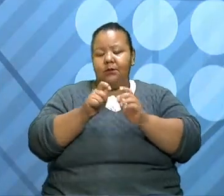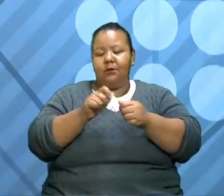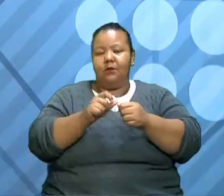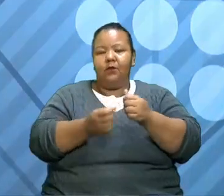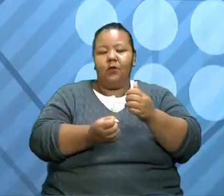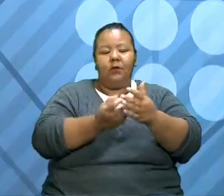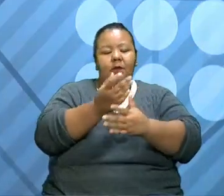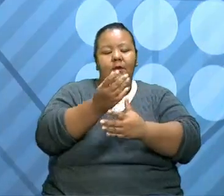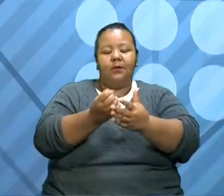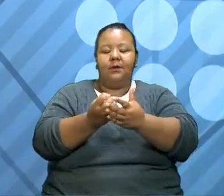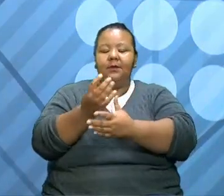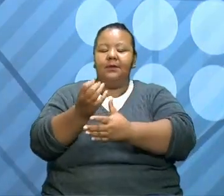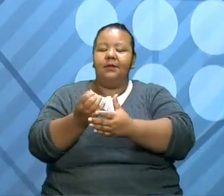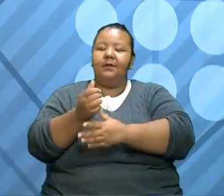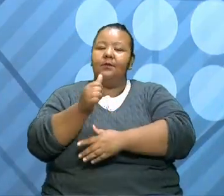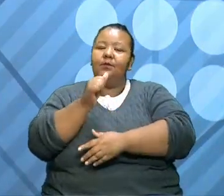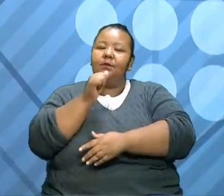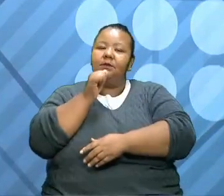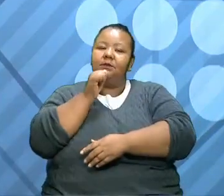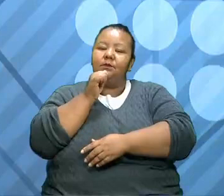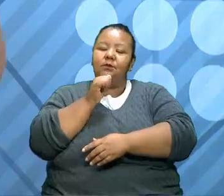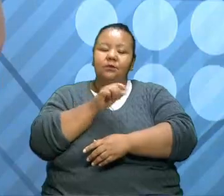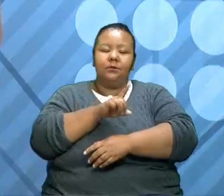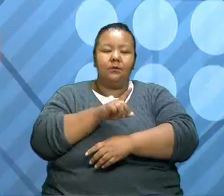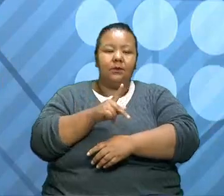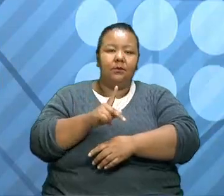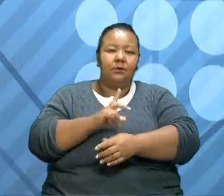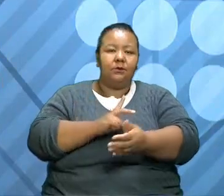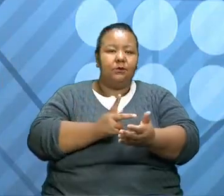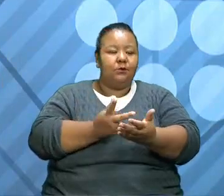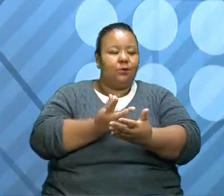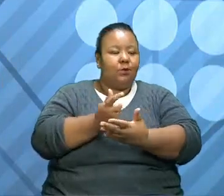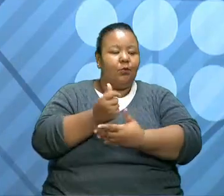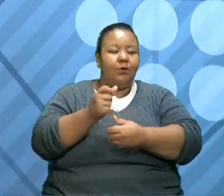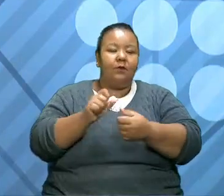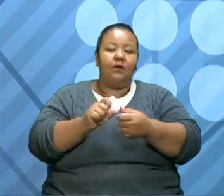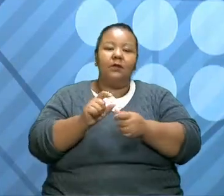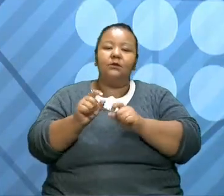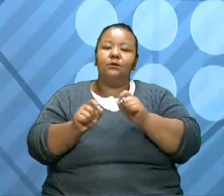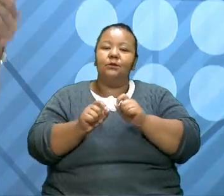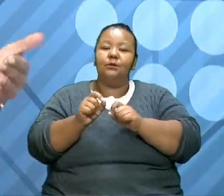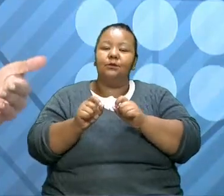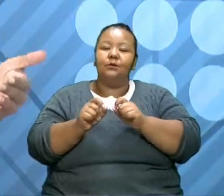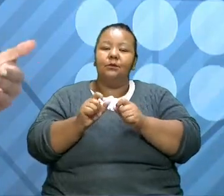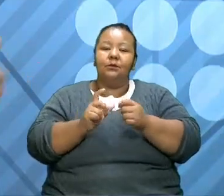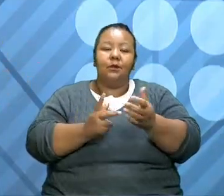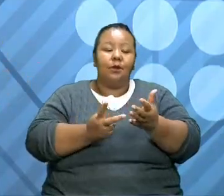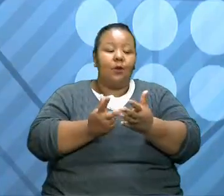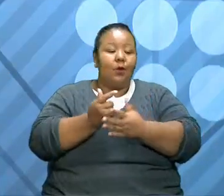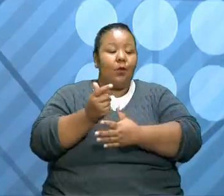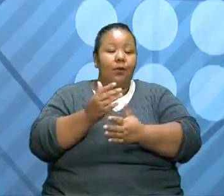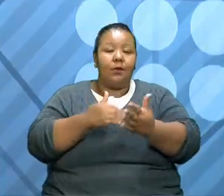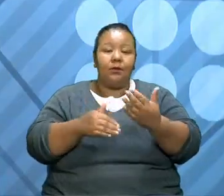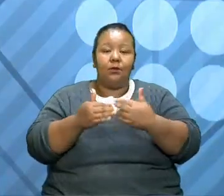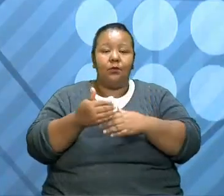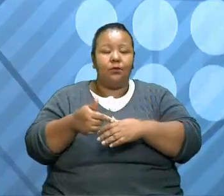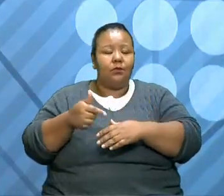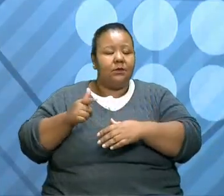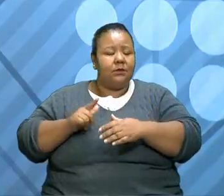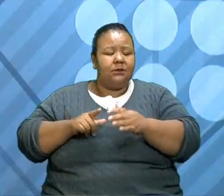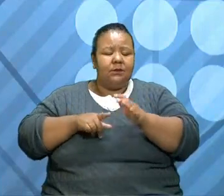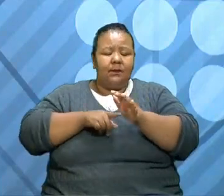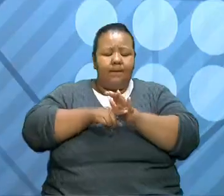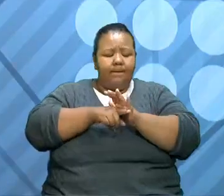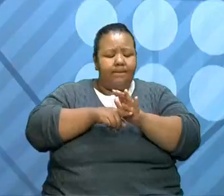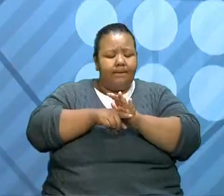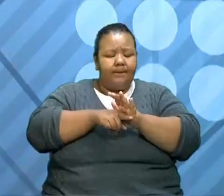pensar no departamento de compra. O que o departamento de compra faz? Compra tudo, mas o que ele faz? Uma pesquisa antes sobre tudo que